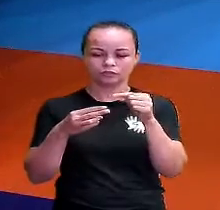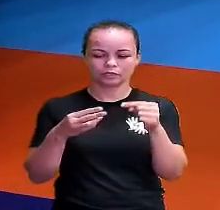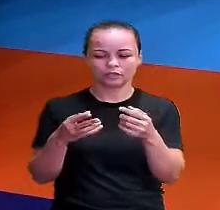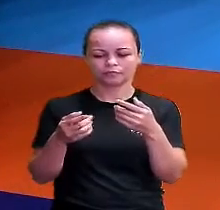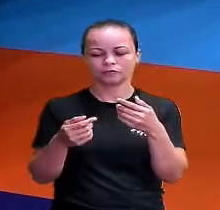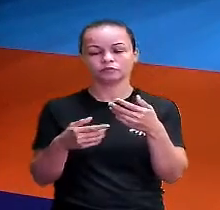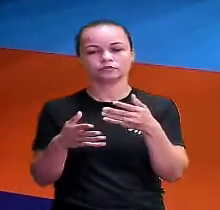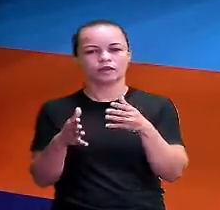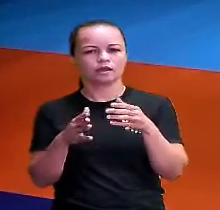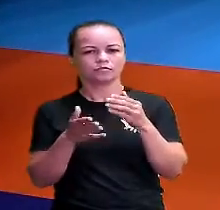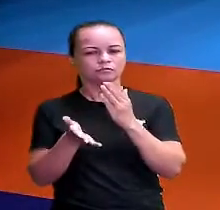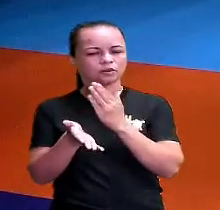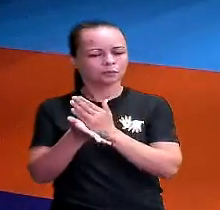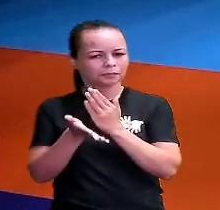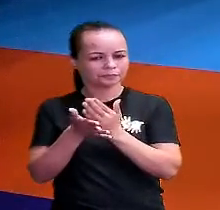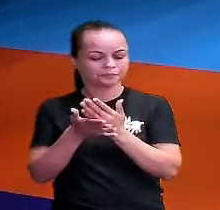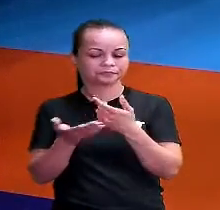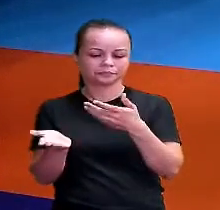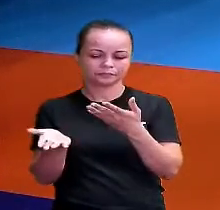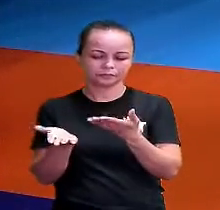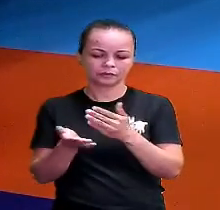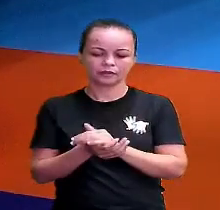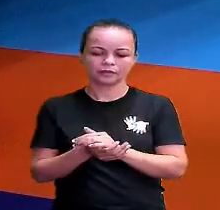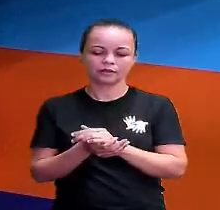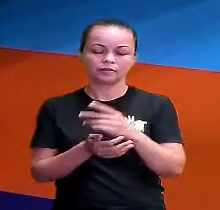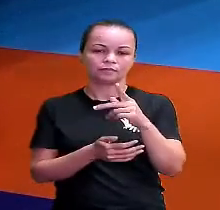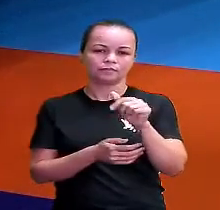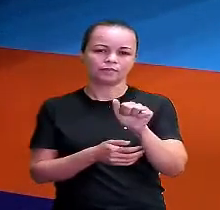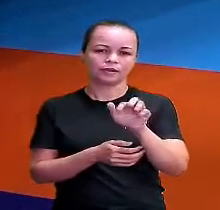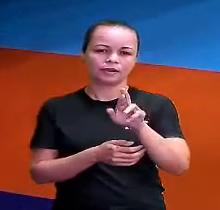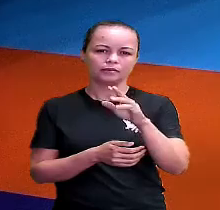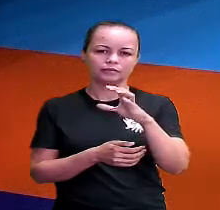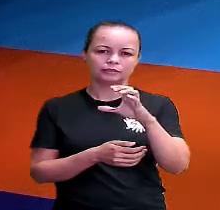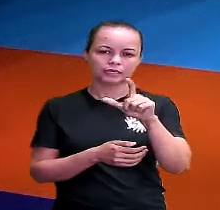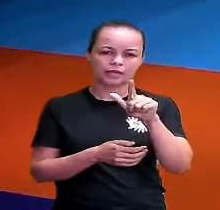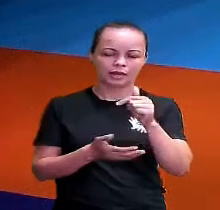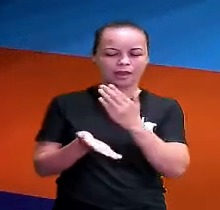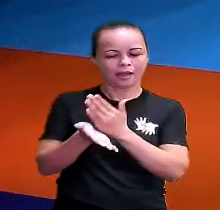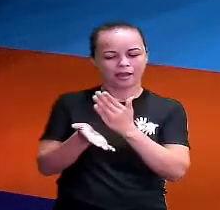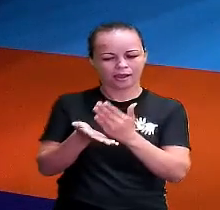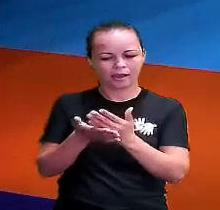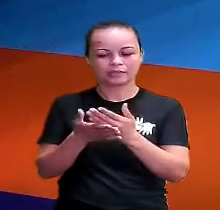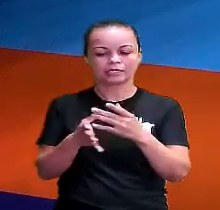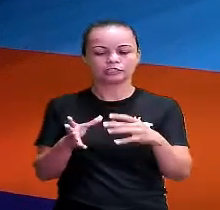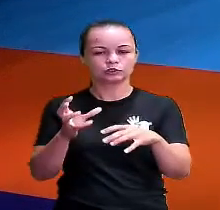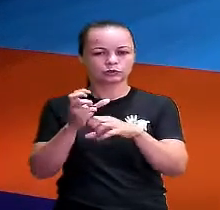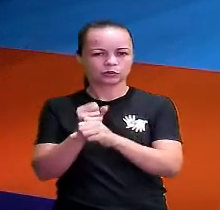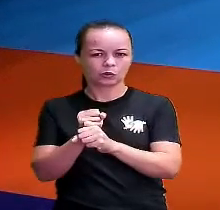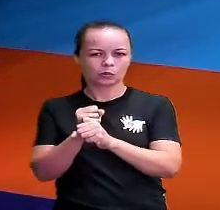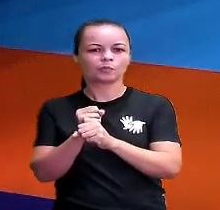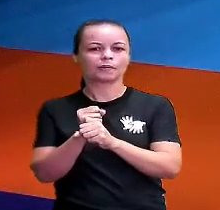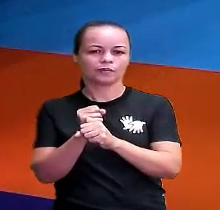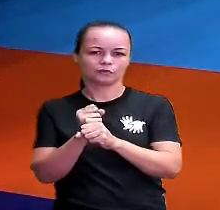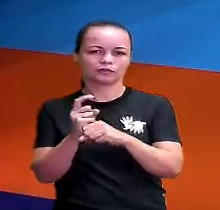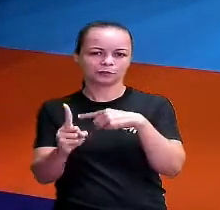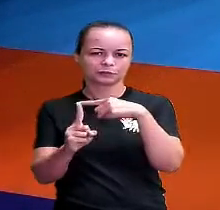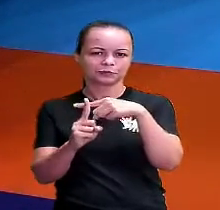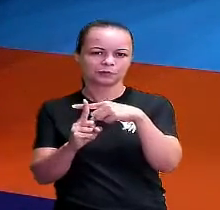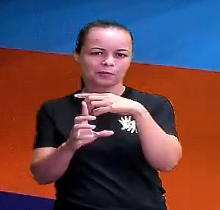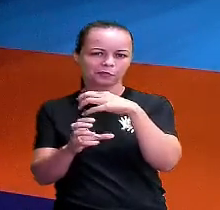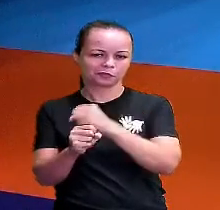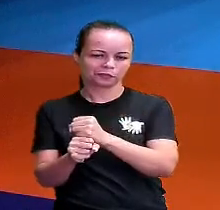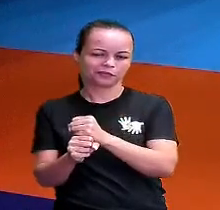tá? E quais são esses? Ó, parcela, parcela, soma ou total, tá certo? Só